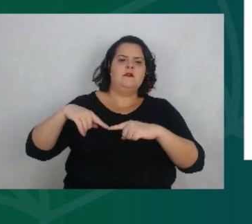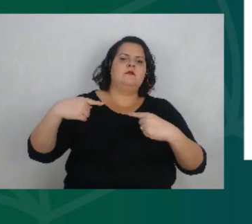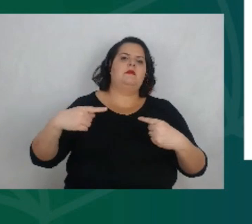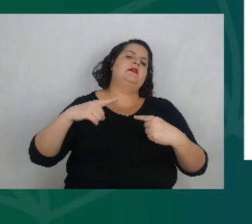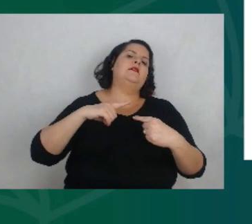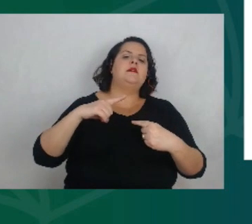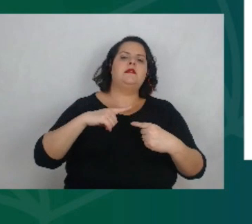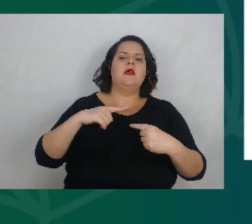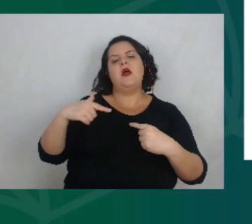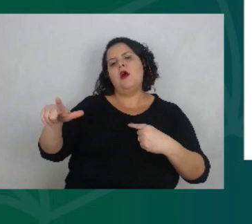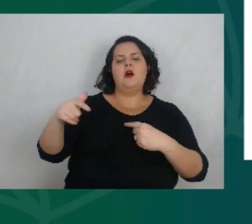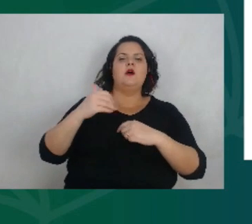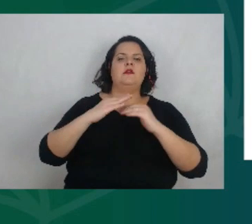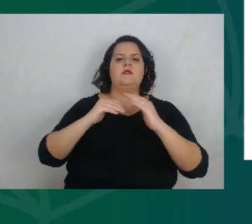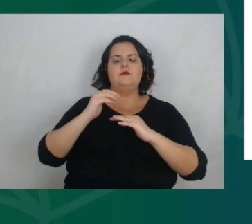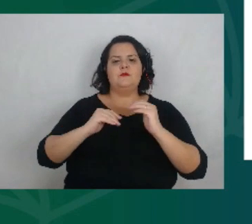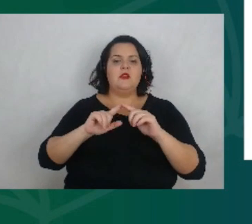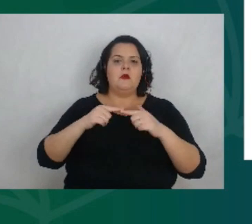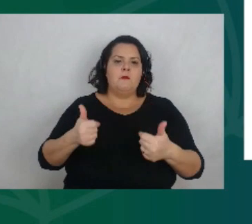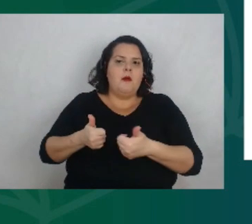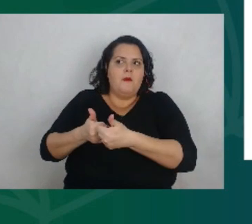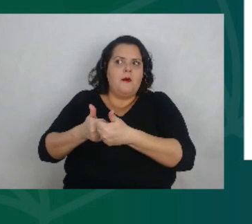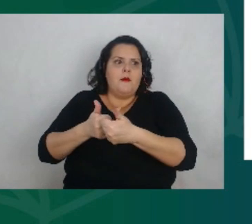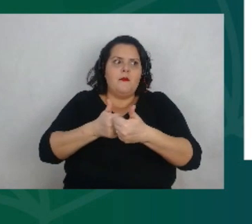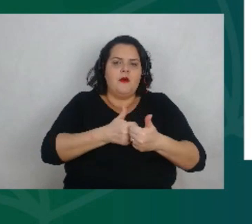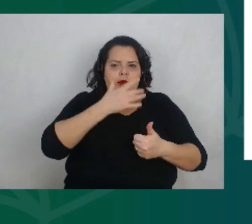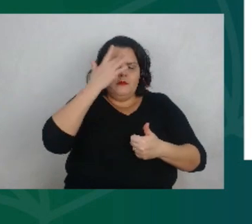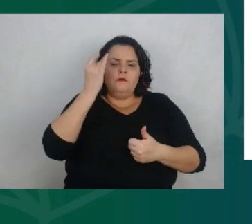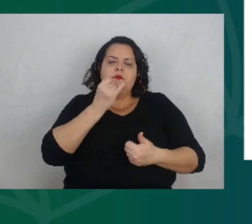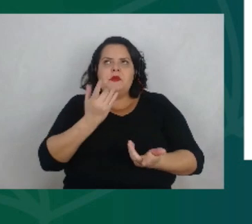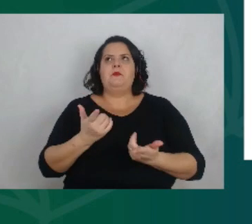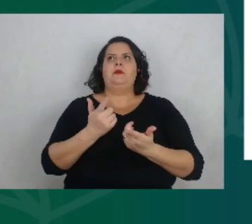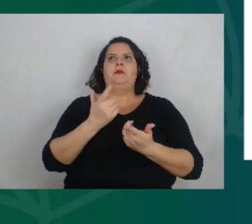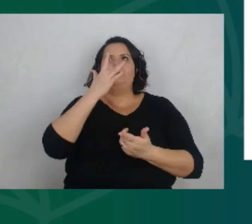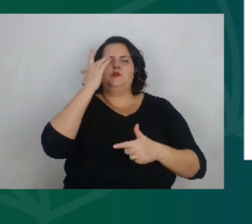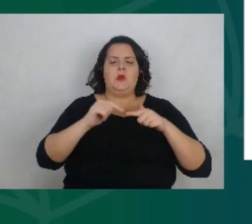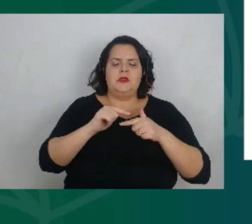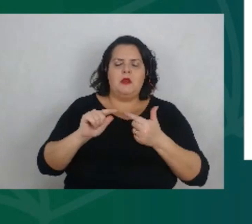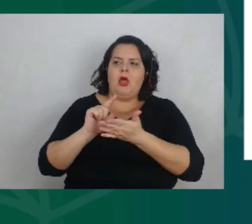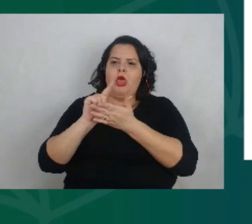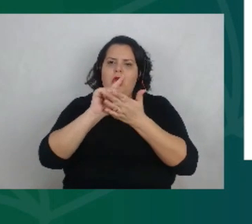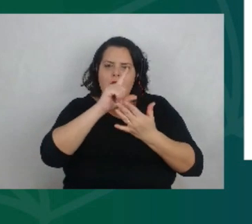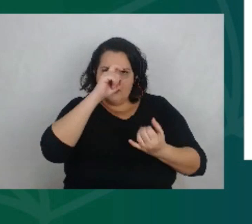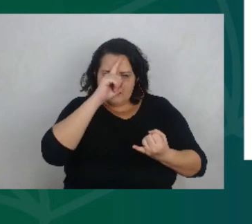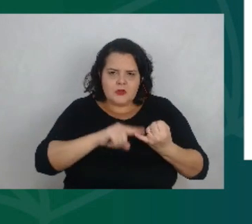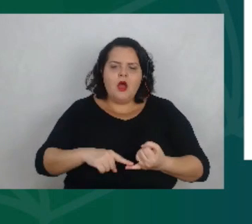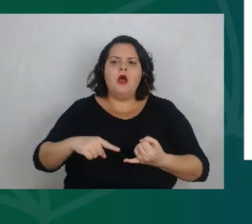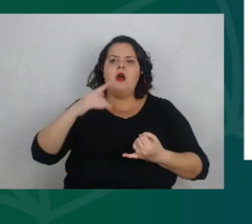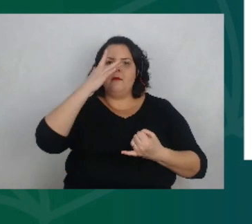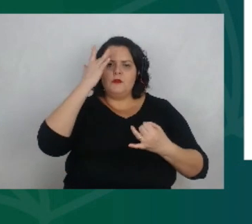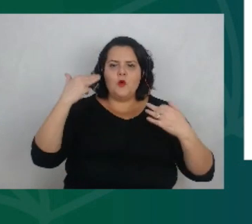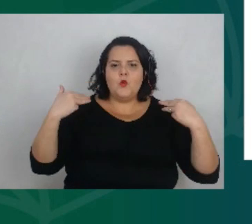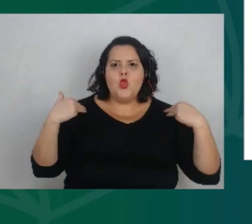exposição, por exemplo, o pessoal da limpeza e higienização de hospitais, segurança, etc., ou mesmo motorista de